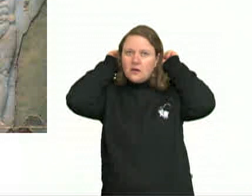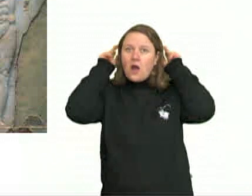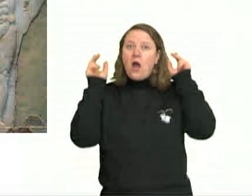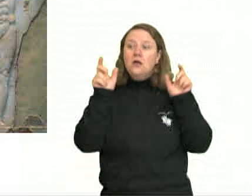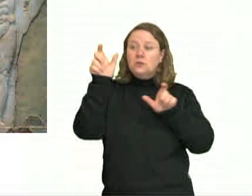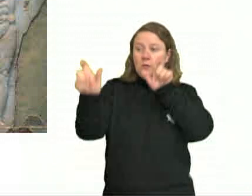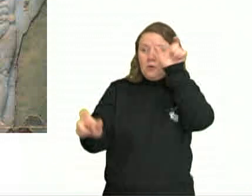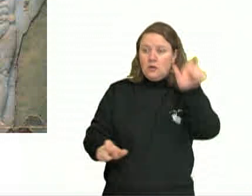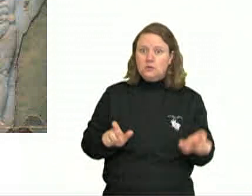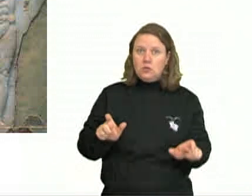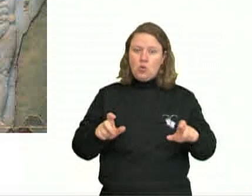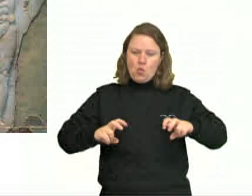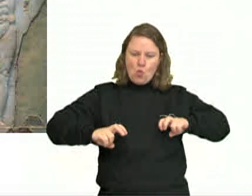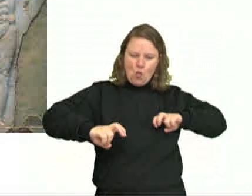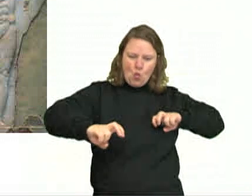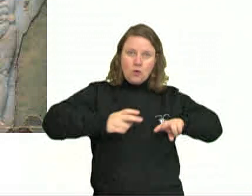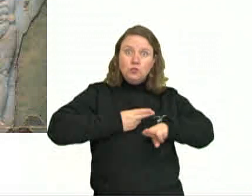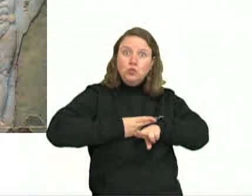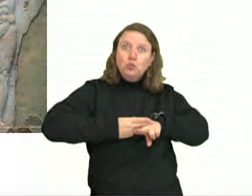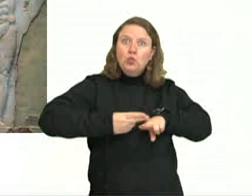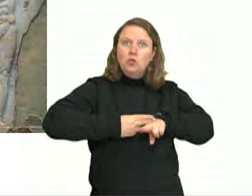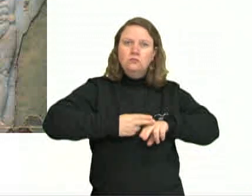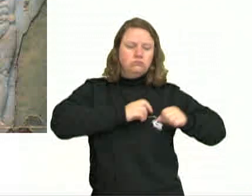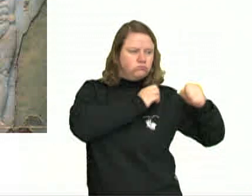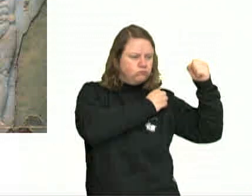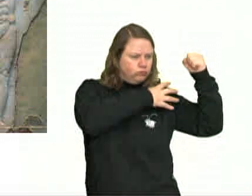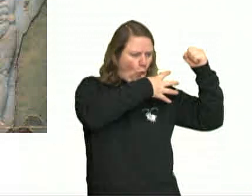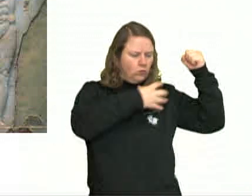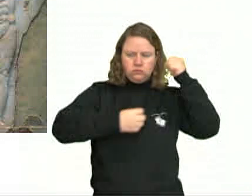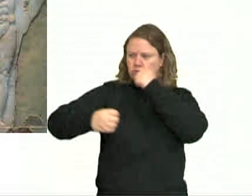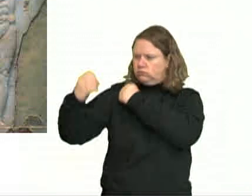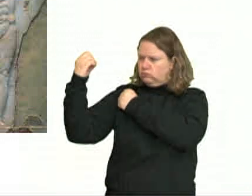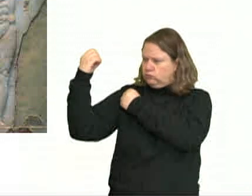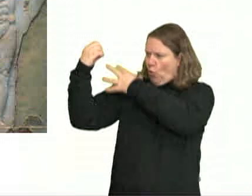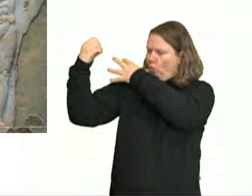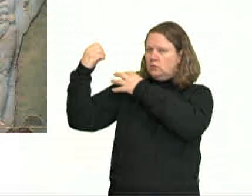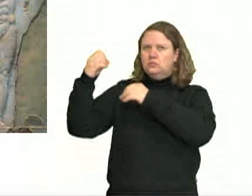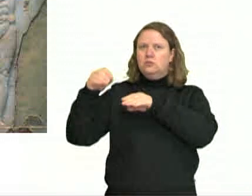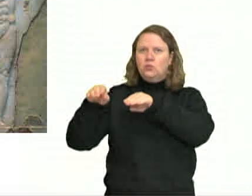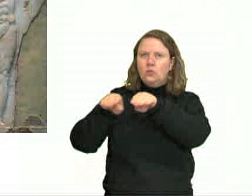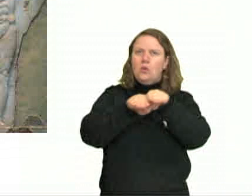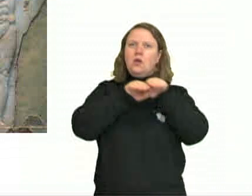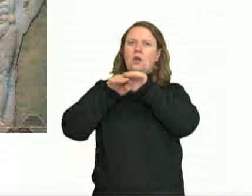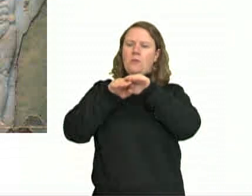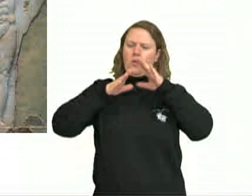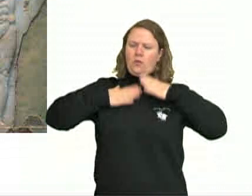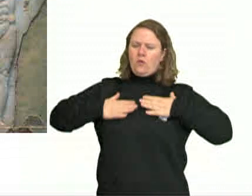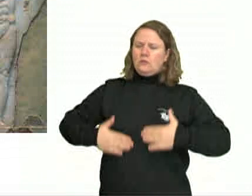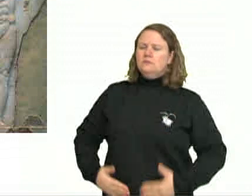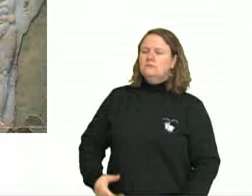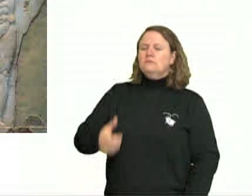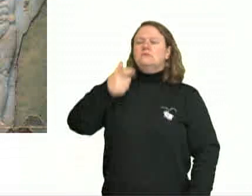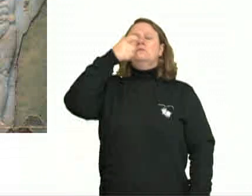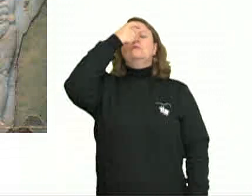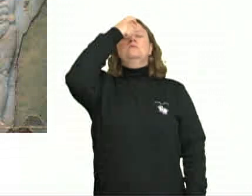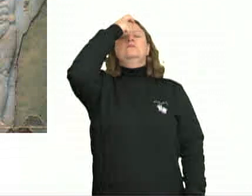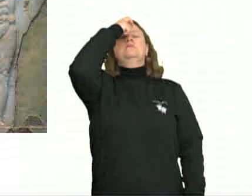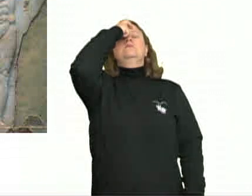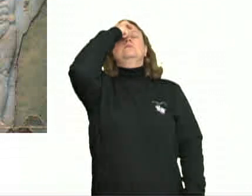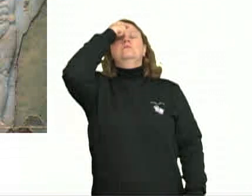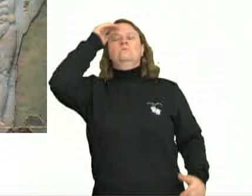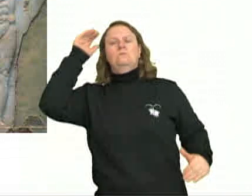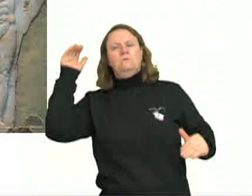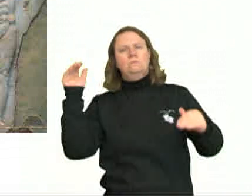nus, onde os seus músculos representavam o equilíbrio entre o corpo e a mente. Registros e